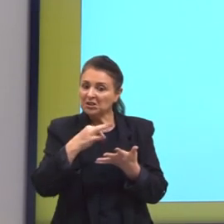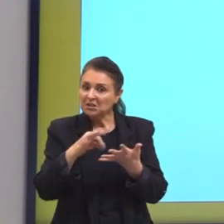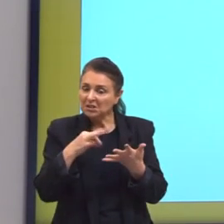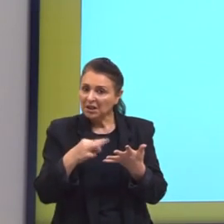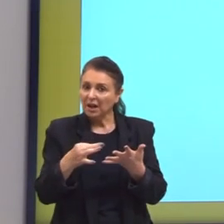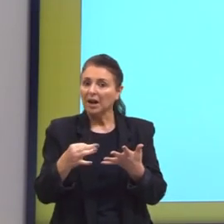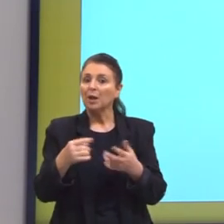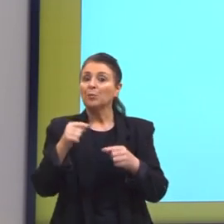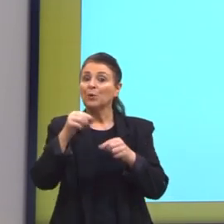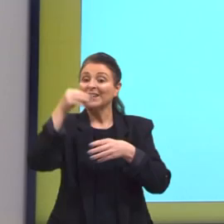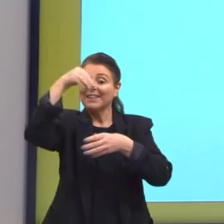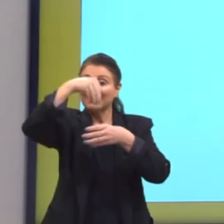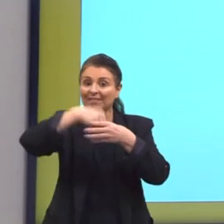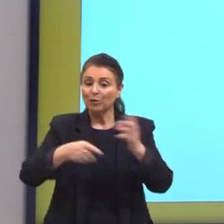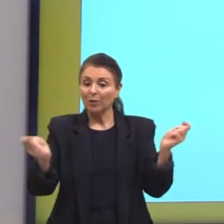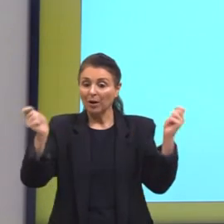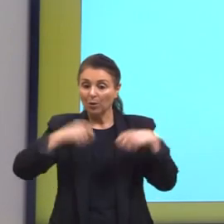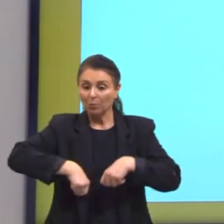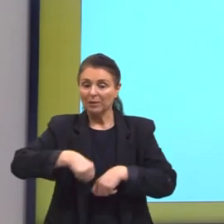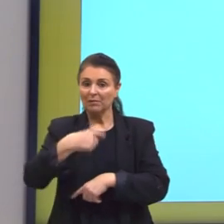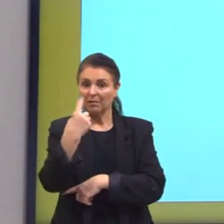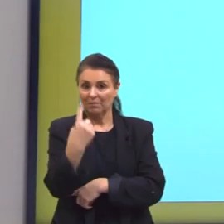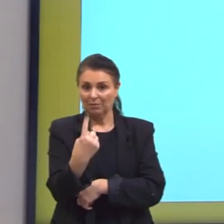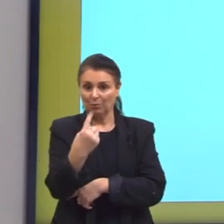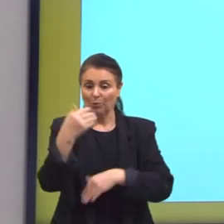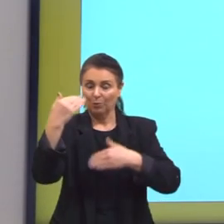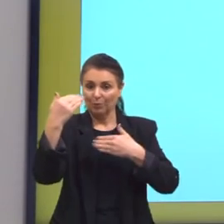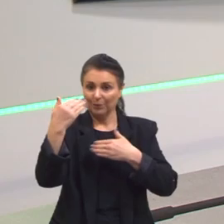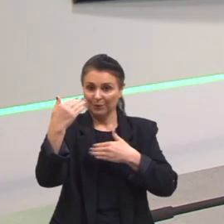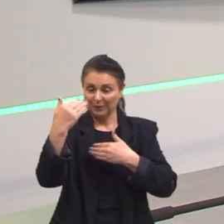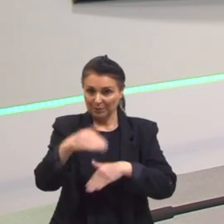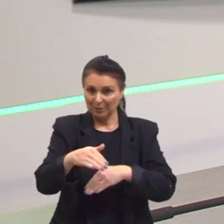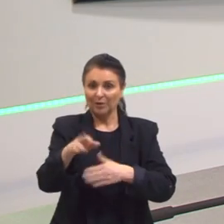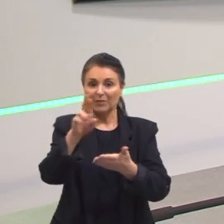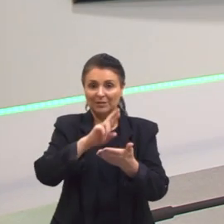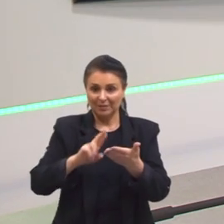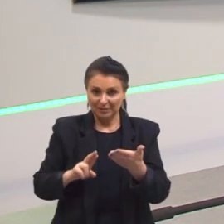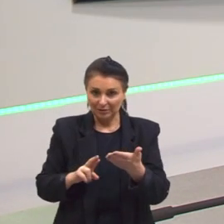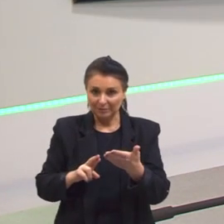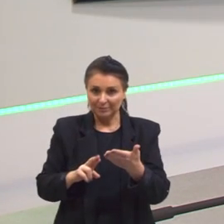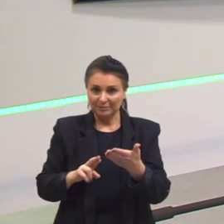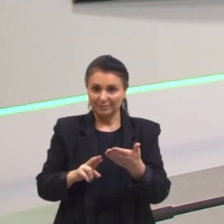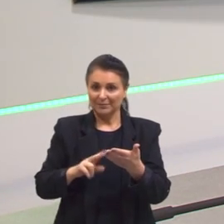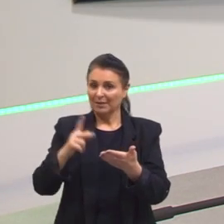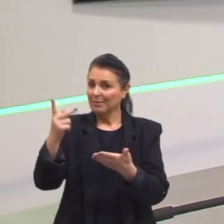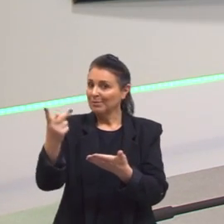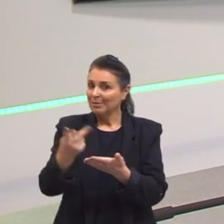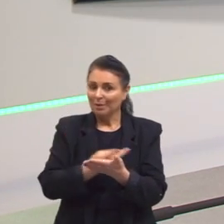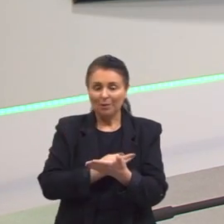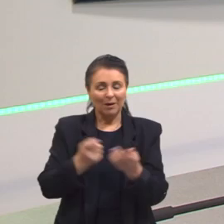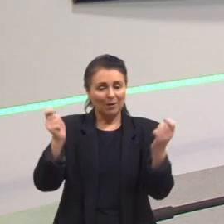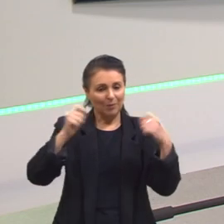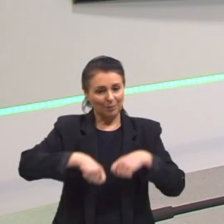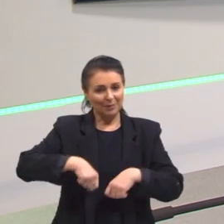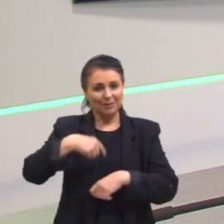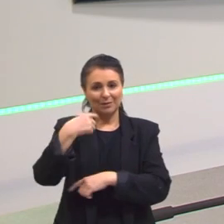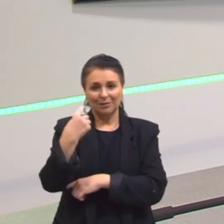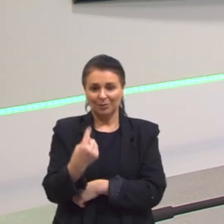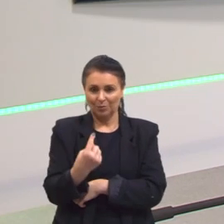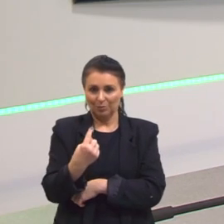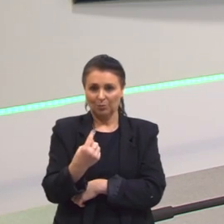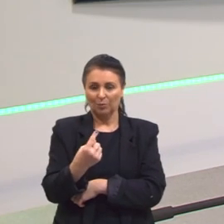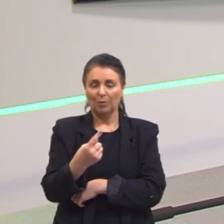a competência um também então para não errar a competência 1